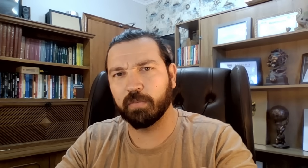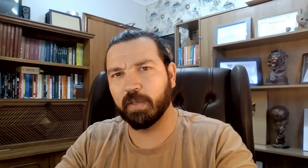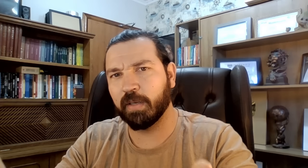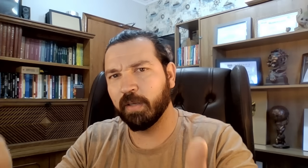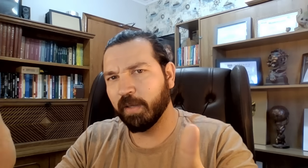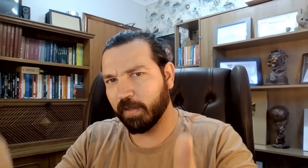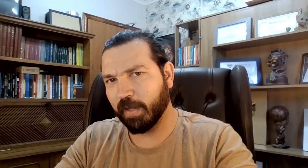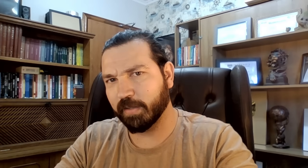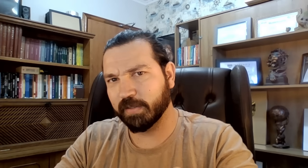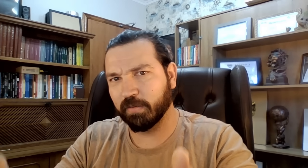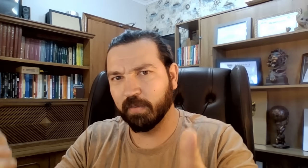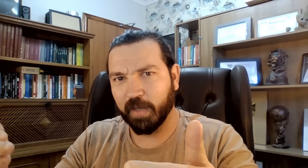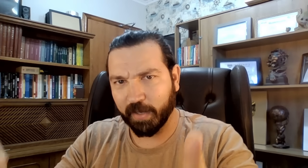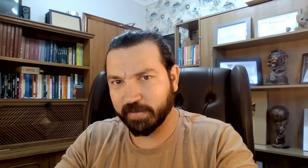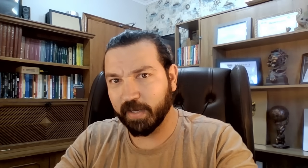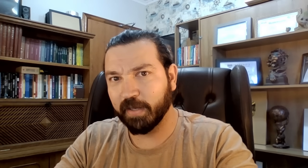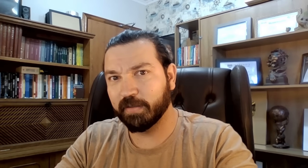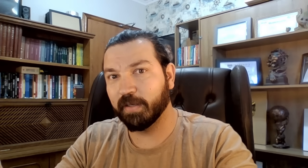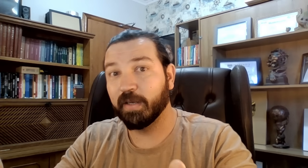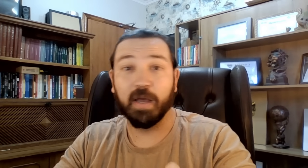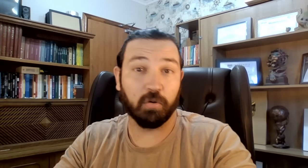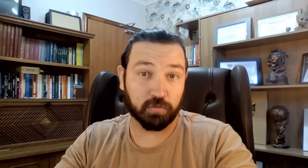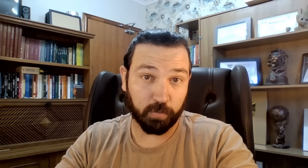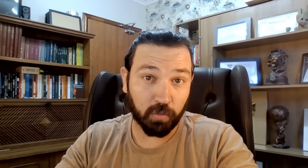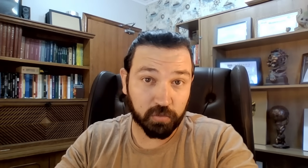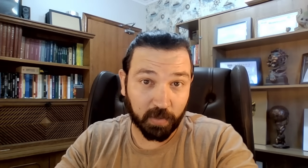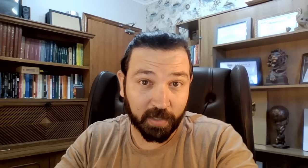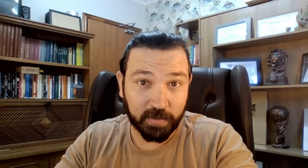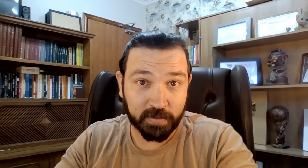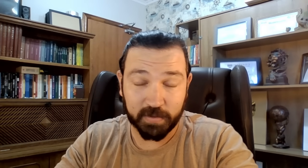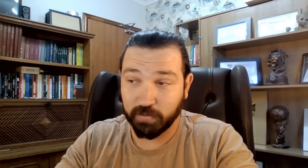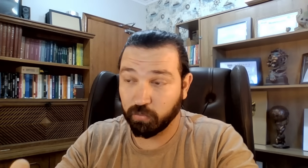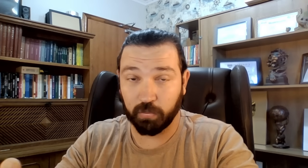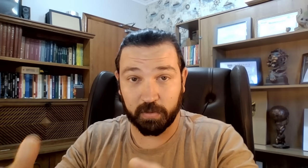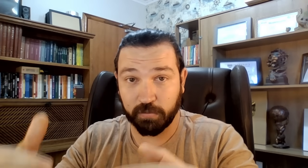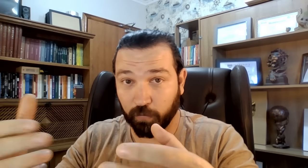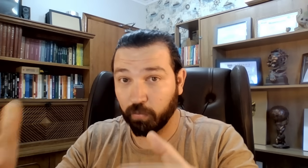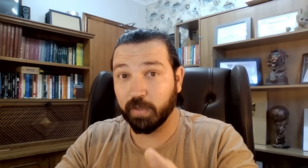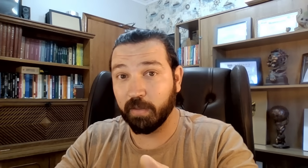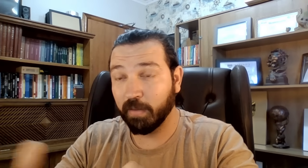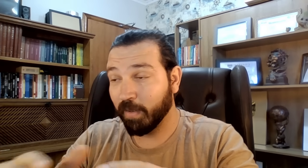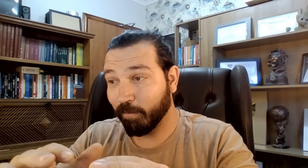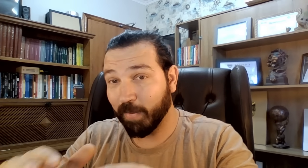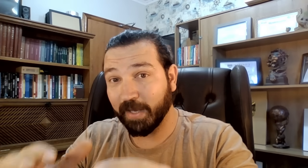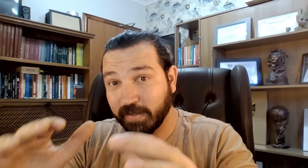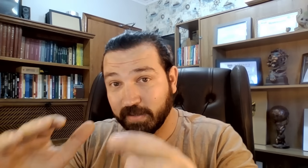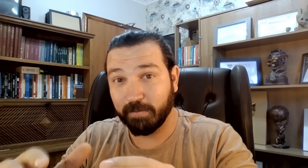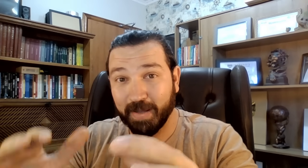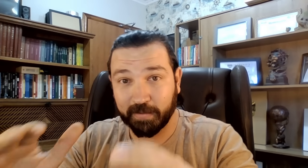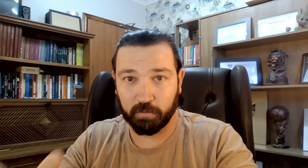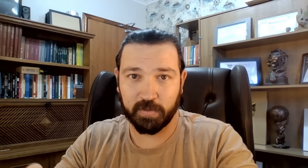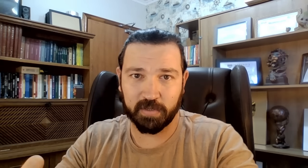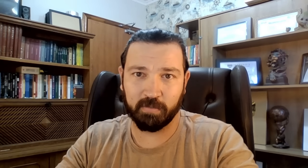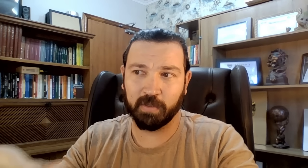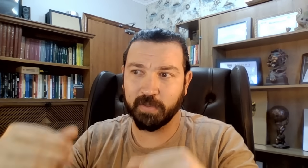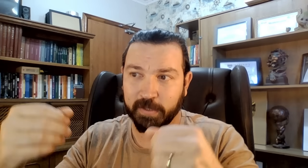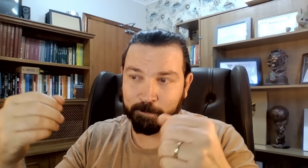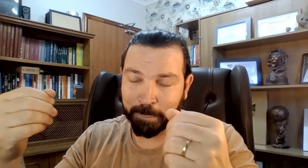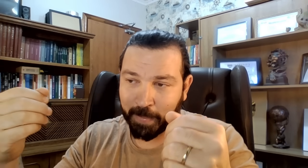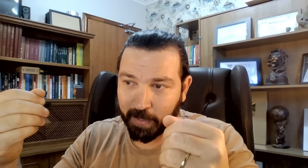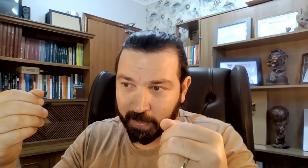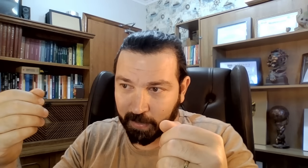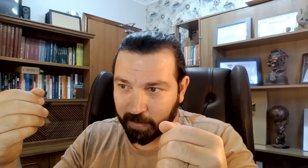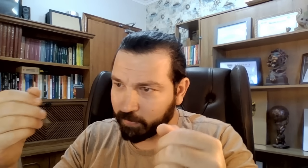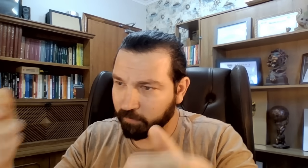posicionamento dele em relação à esquerda aos bolsonaristas tudo isso foi o que mais se bateu em cima então